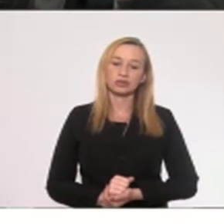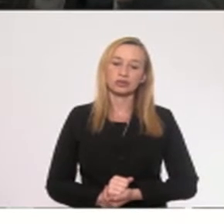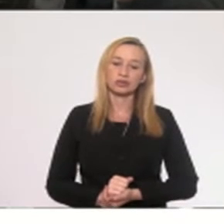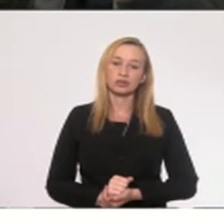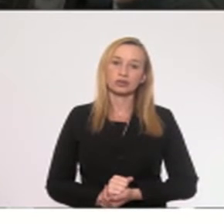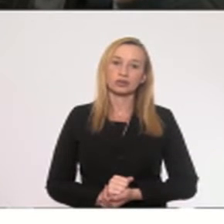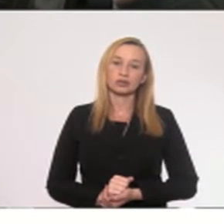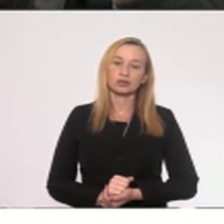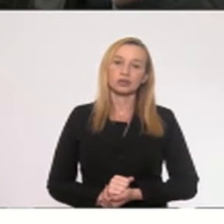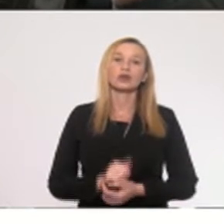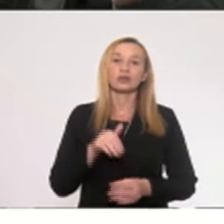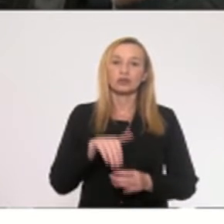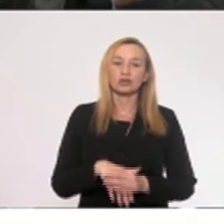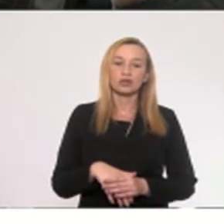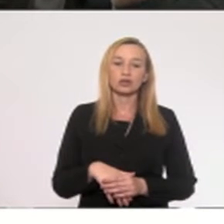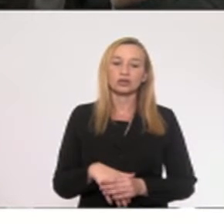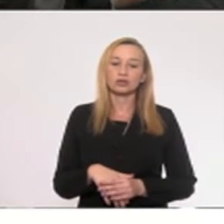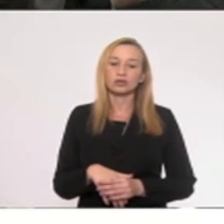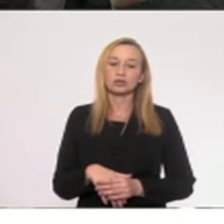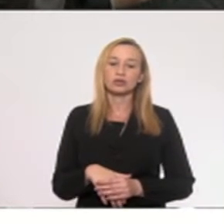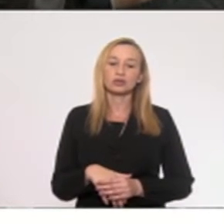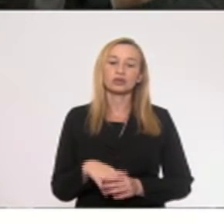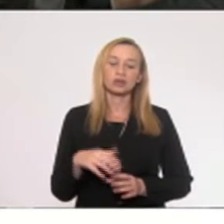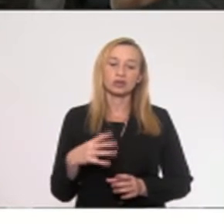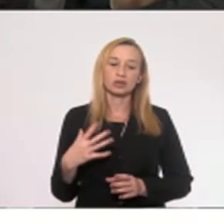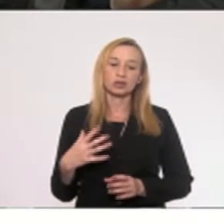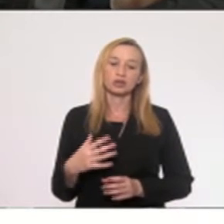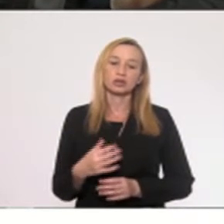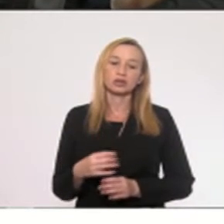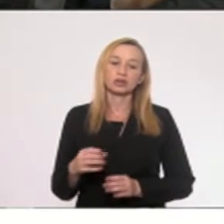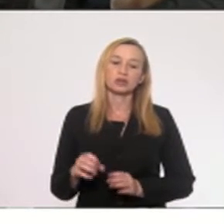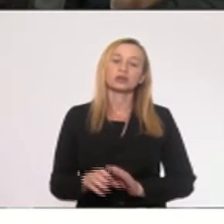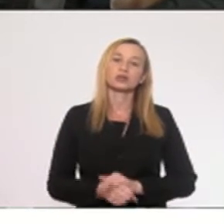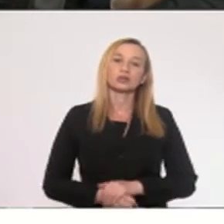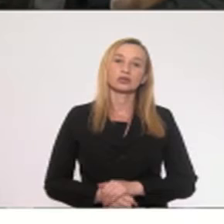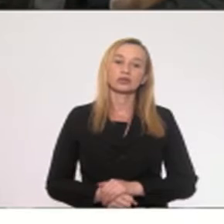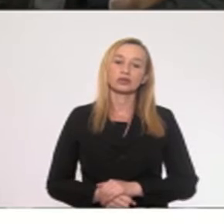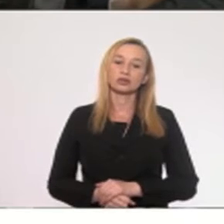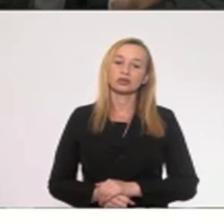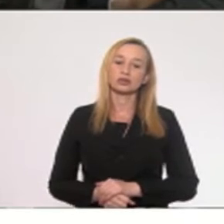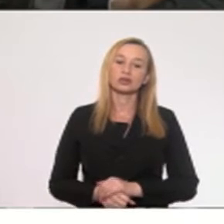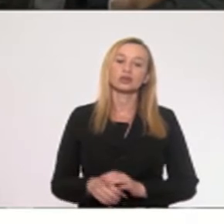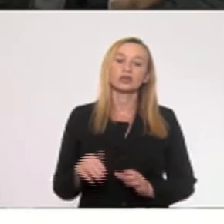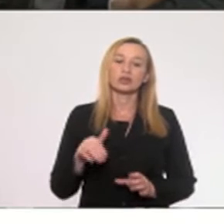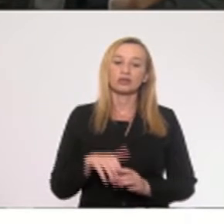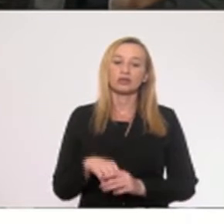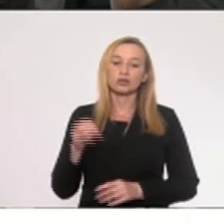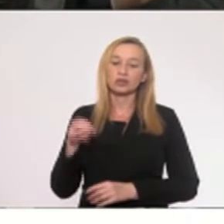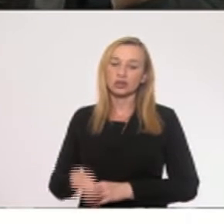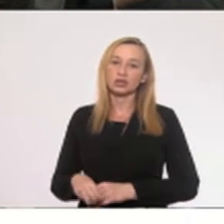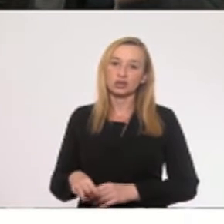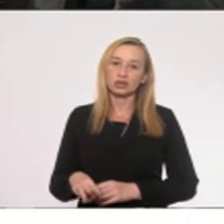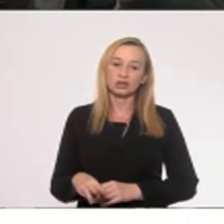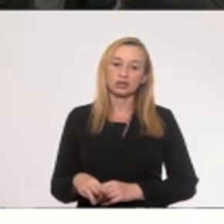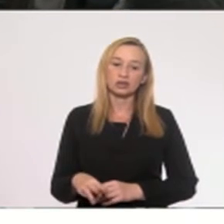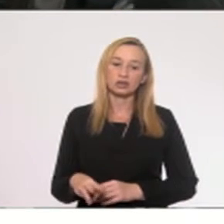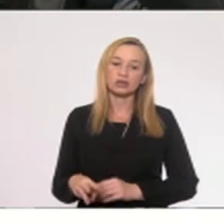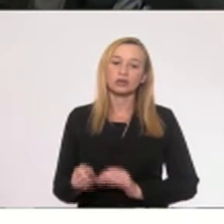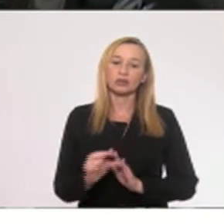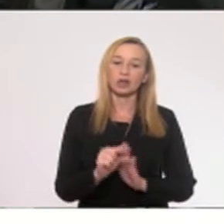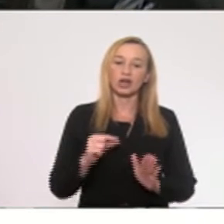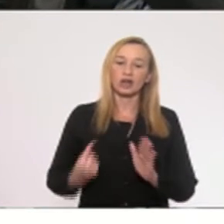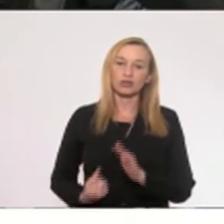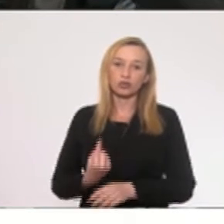Favorável. Voto a favor do destaque. Deputado Luiz Paulo. Voto a favor do destaque como parágrafo